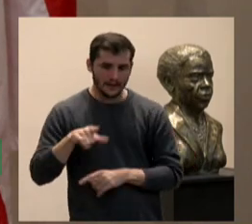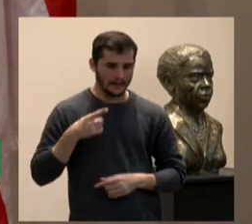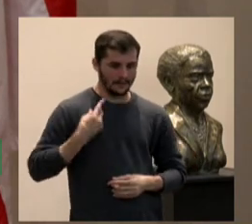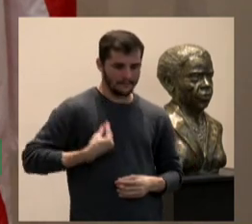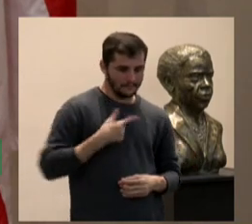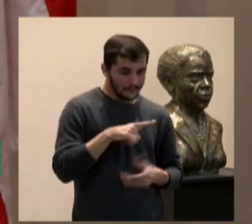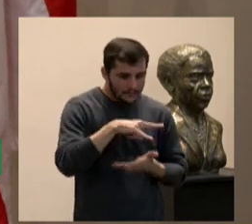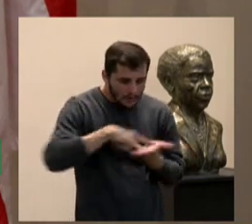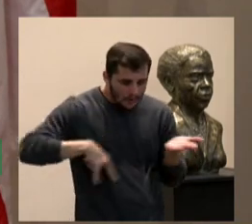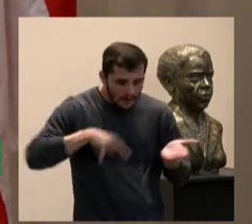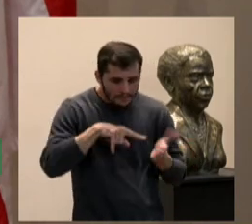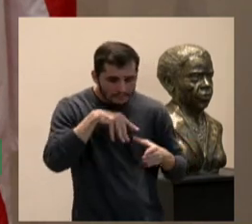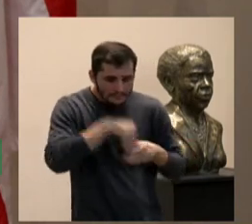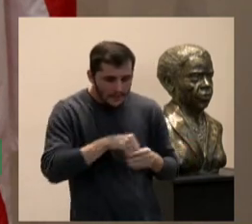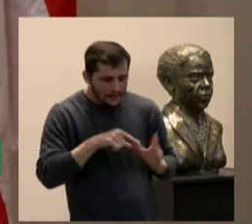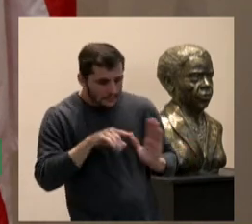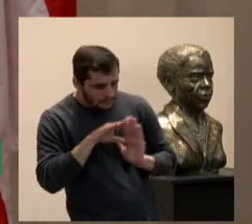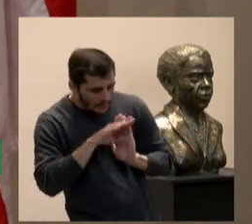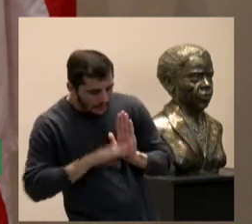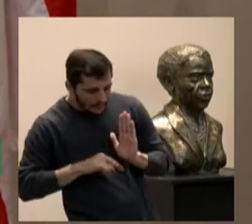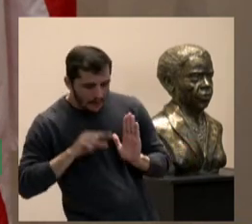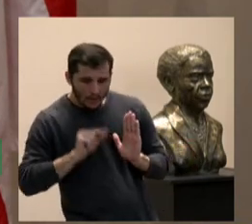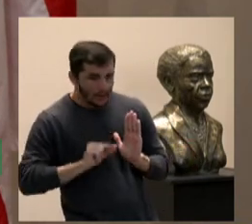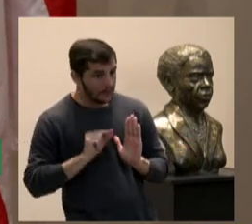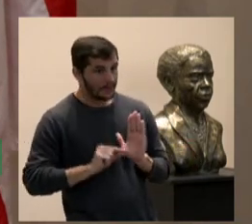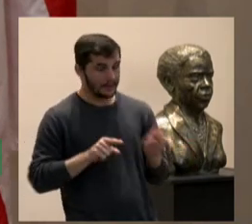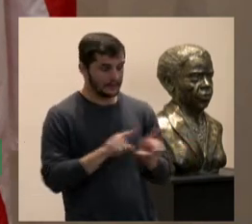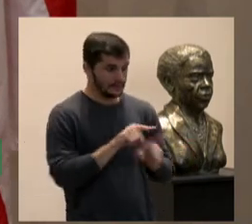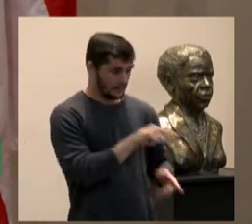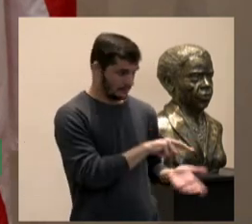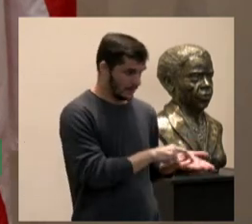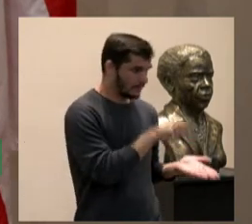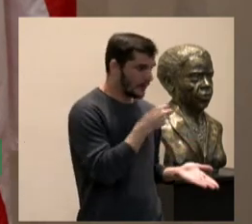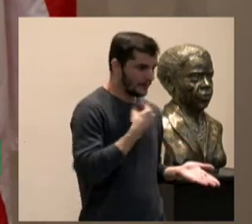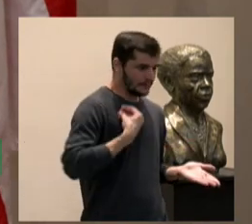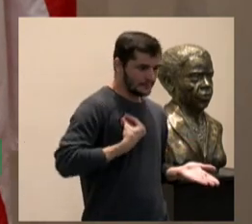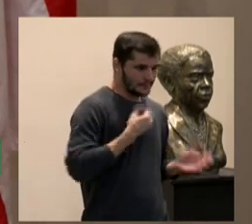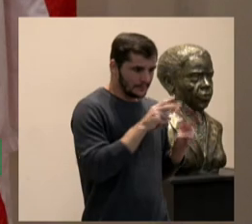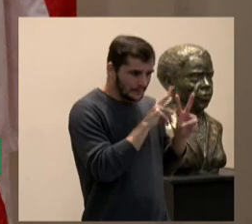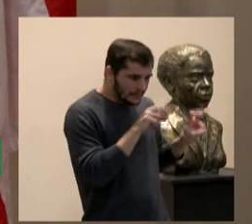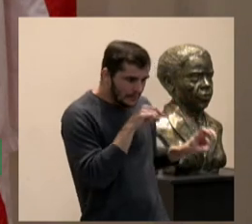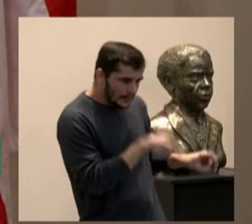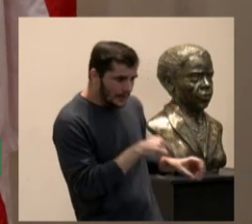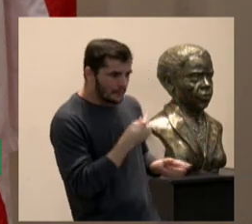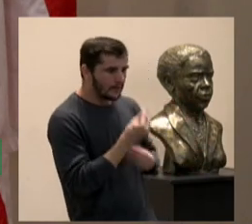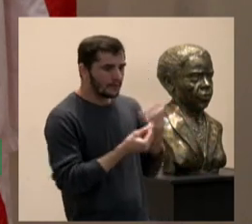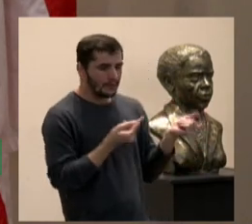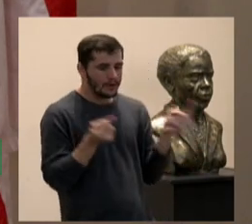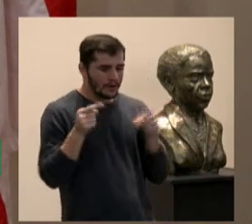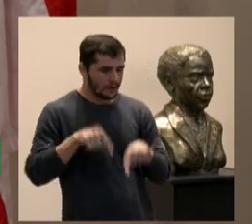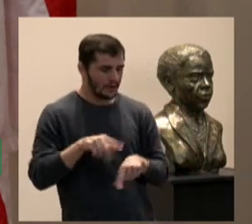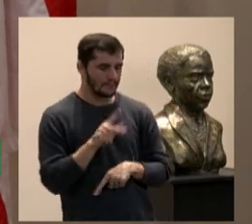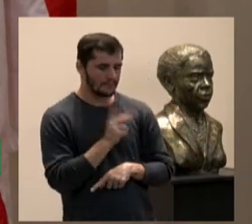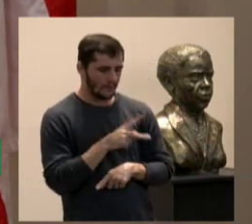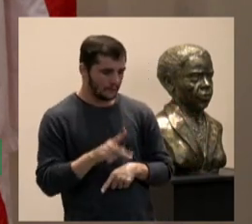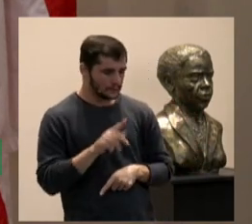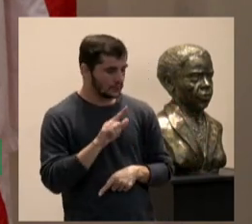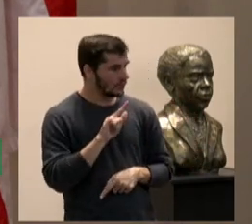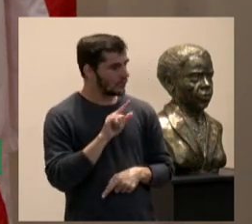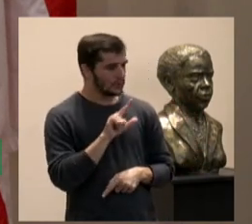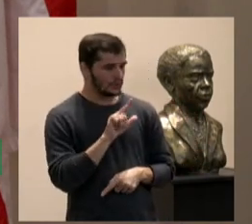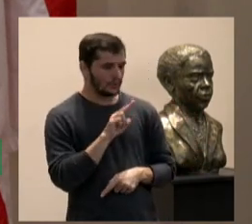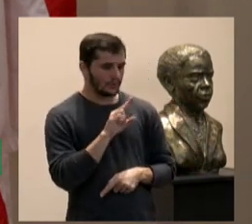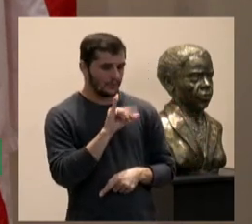teve, já nas falas da manhã, tanto na fala do professor Luiz Dourado, quanto na fala da professora,